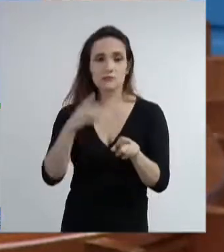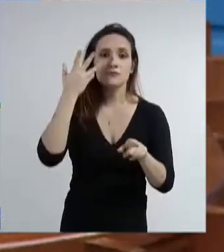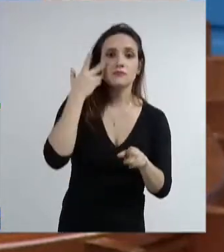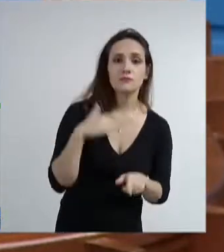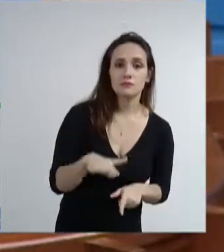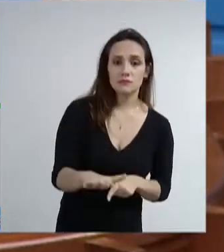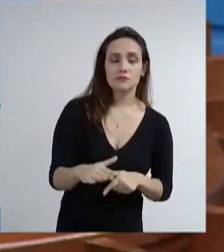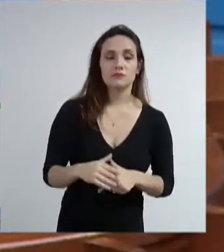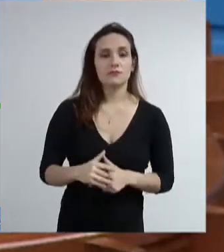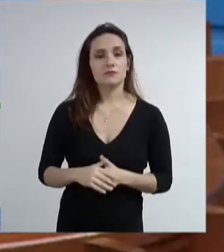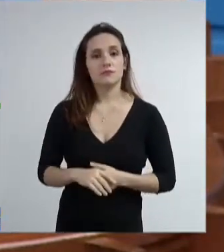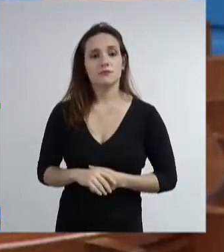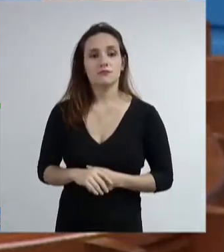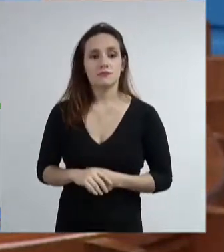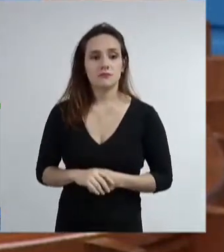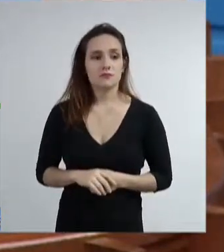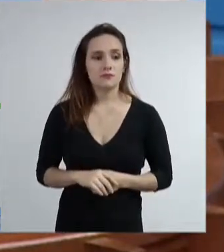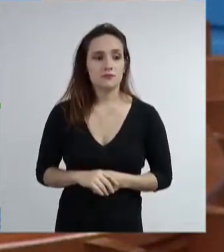crianças.